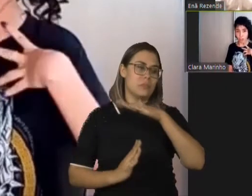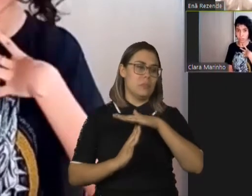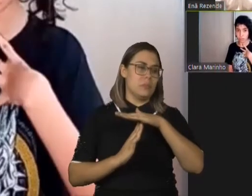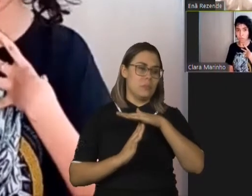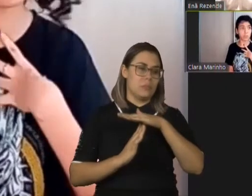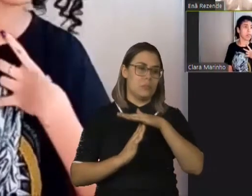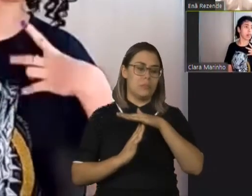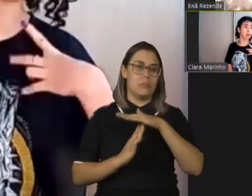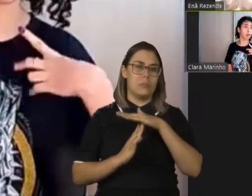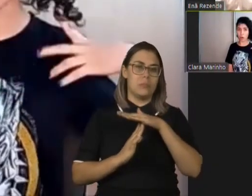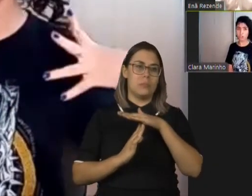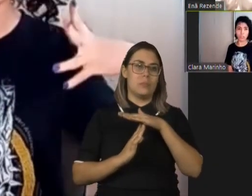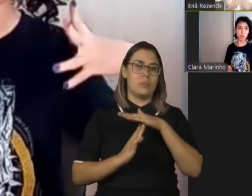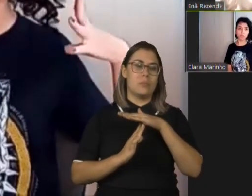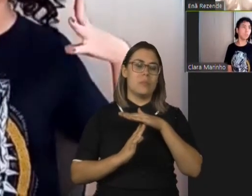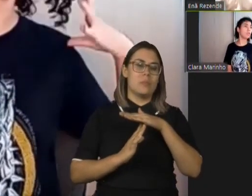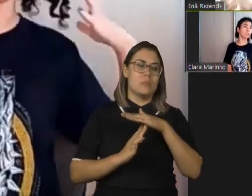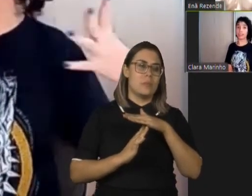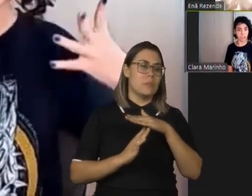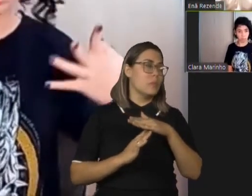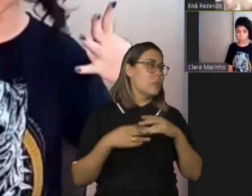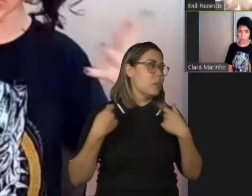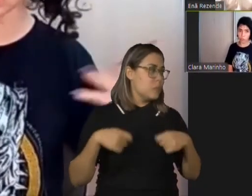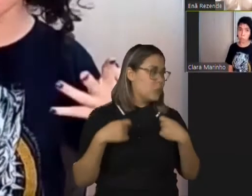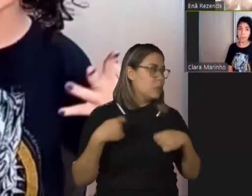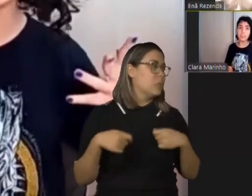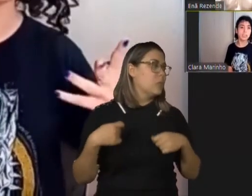conosco e com outros tipos de pessoas.